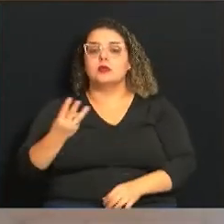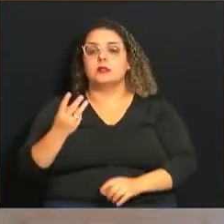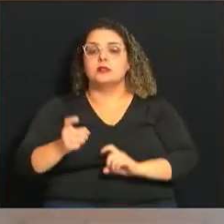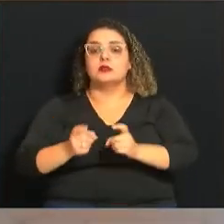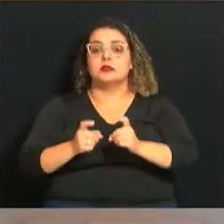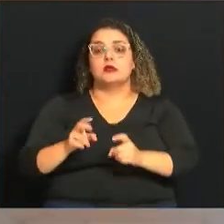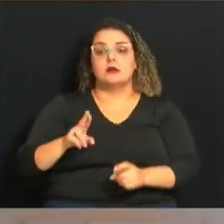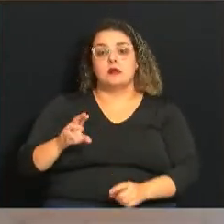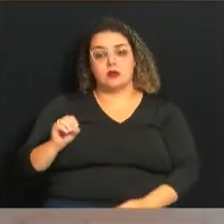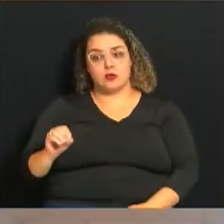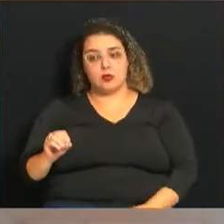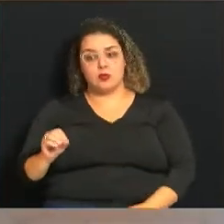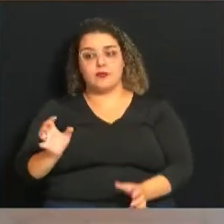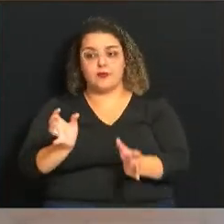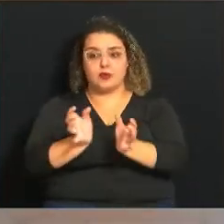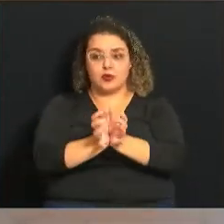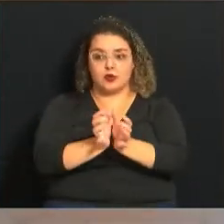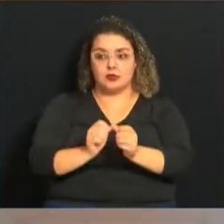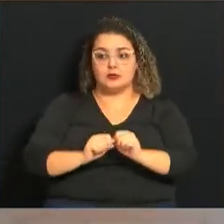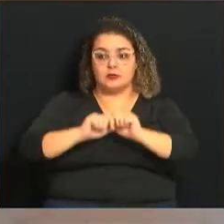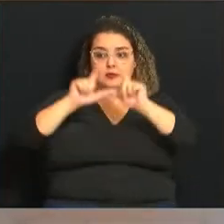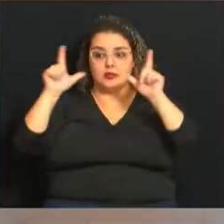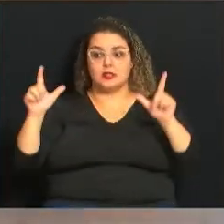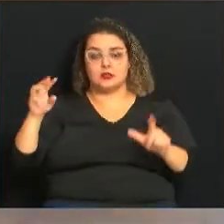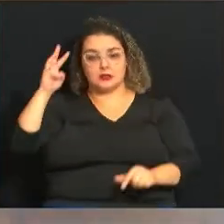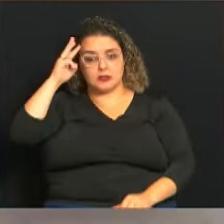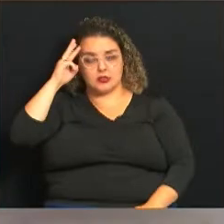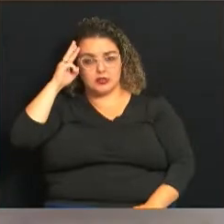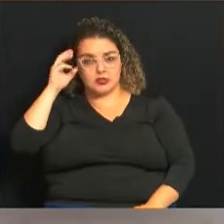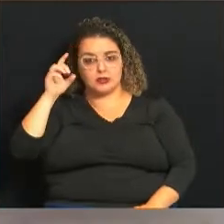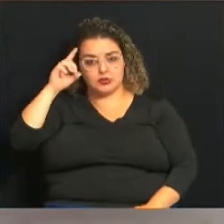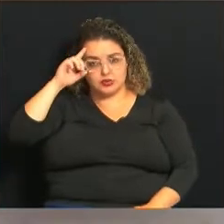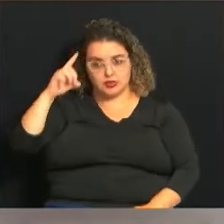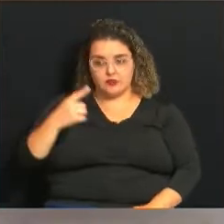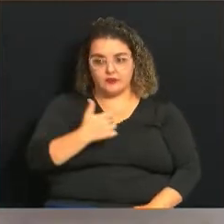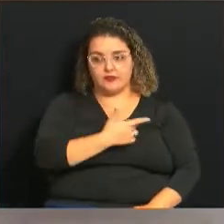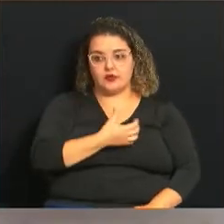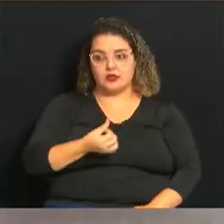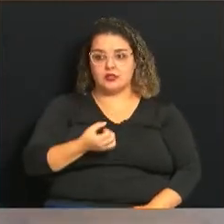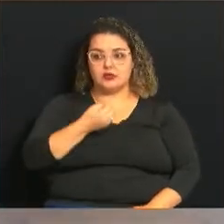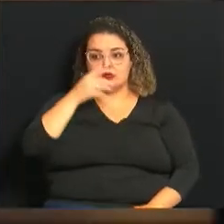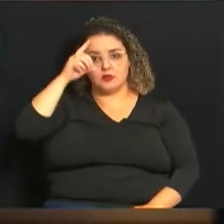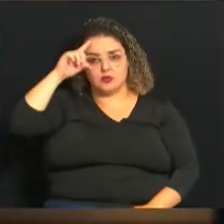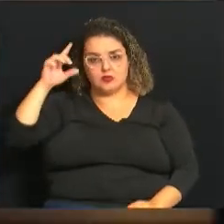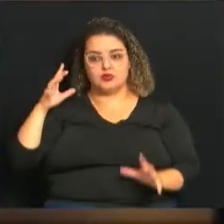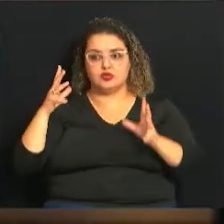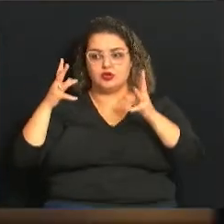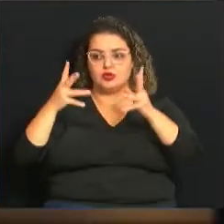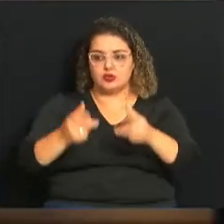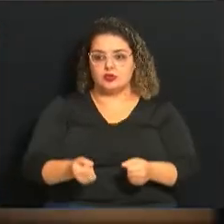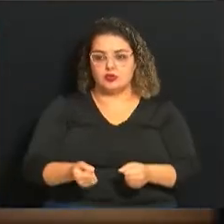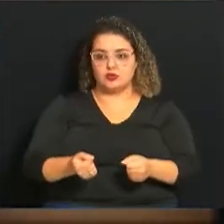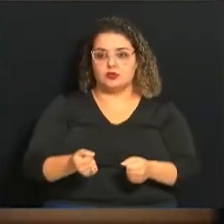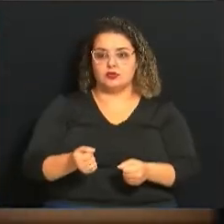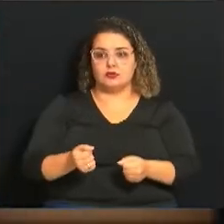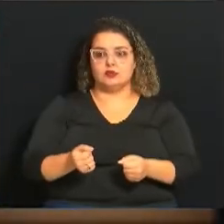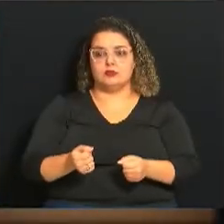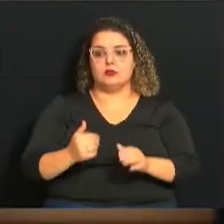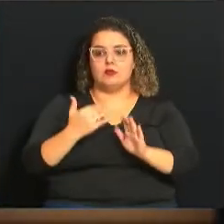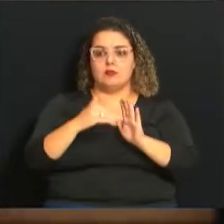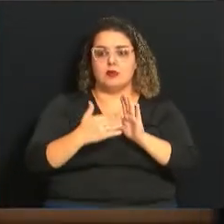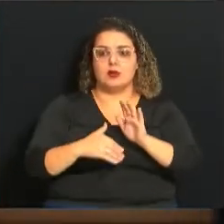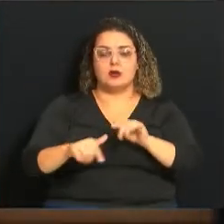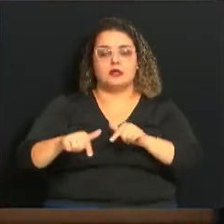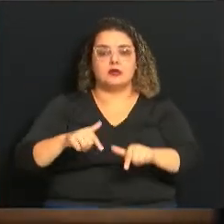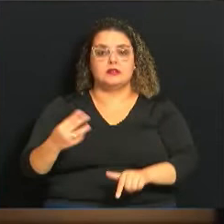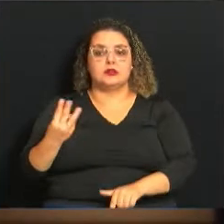ordinária da comissão na manhã da terça-feira, dia 26. Bom dia a todos. Pauta dos trabalhos da 3ª